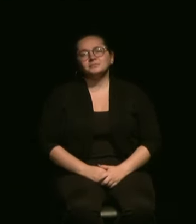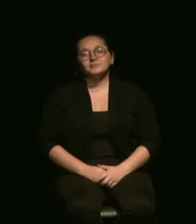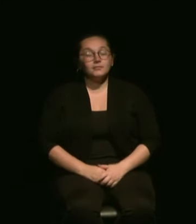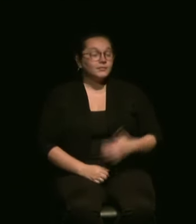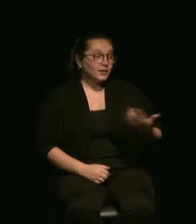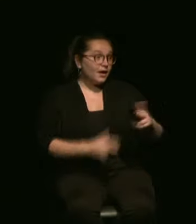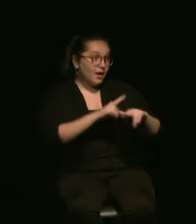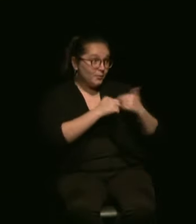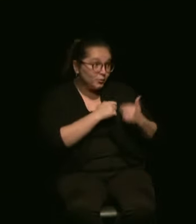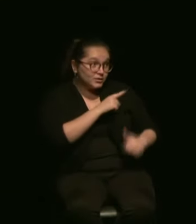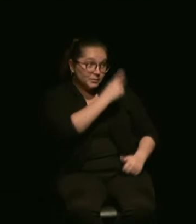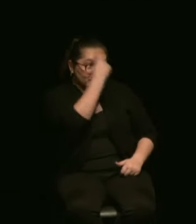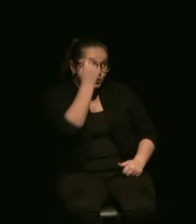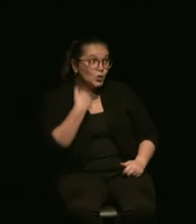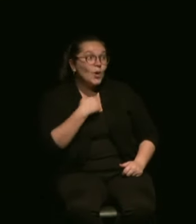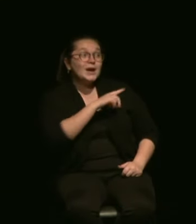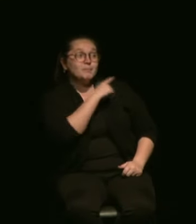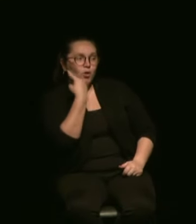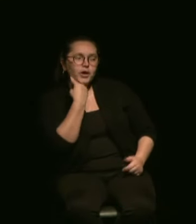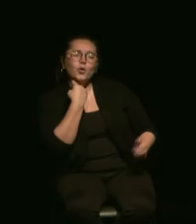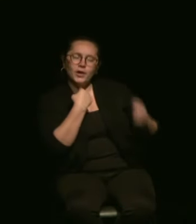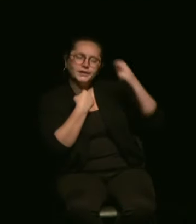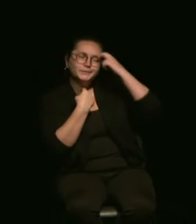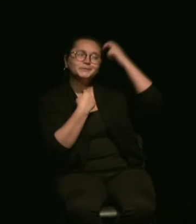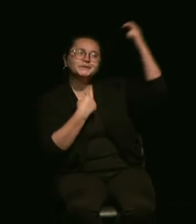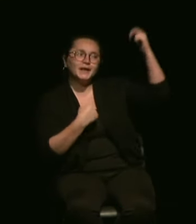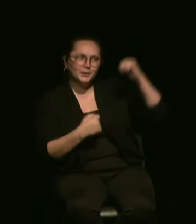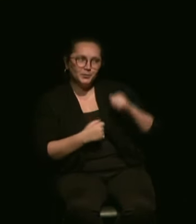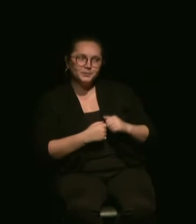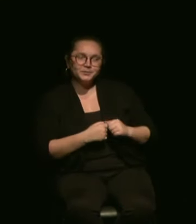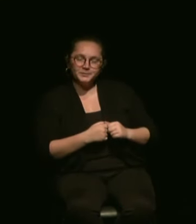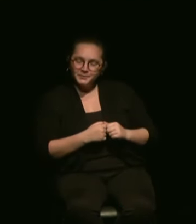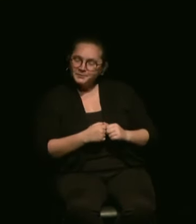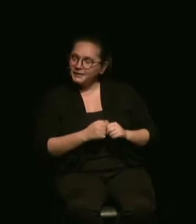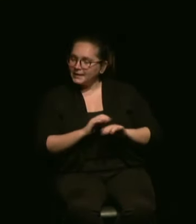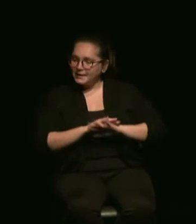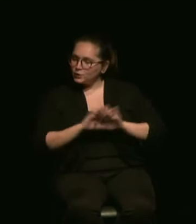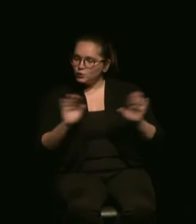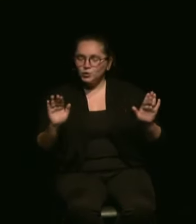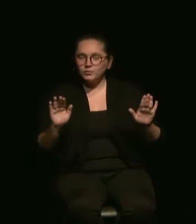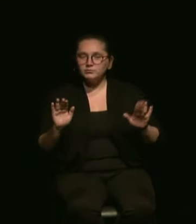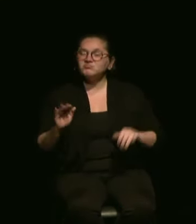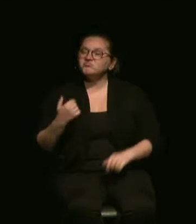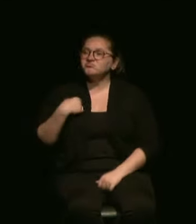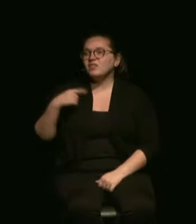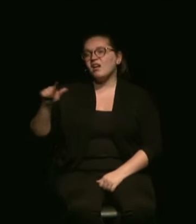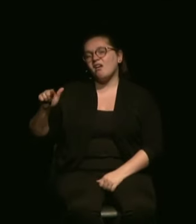Por isso que o morto é sábio. É. Mas não bom. É.